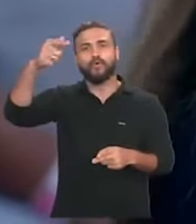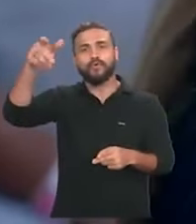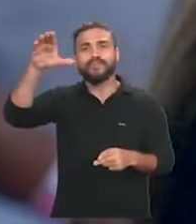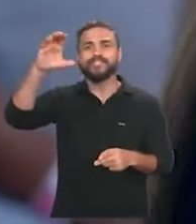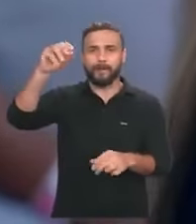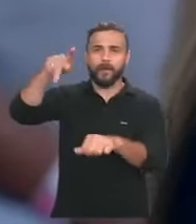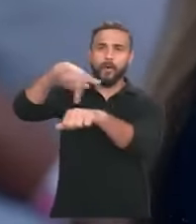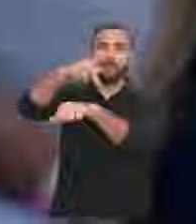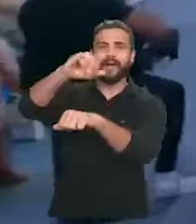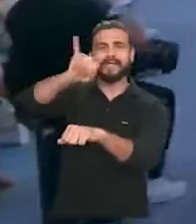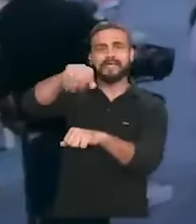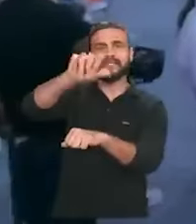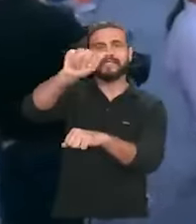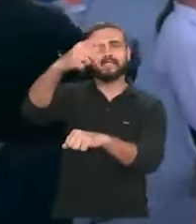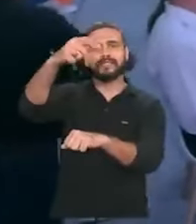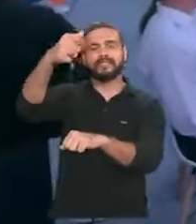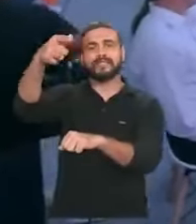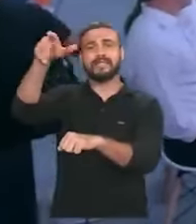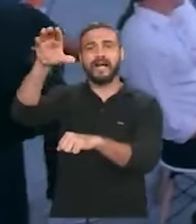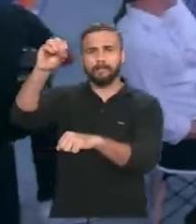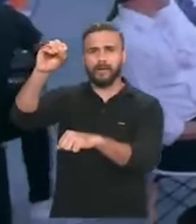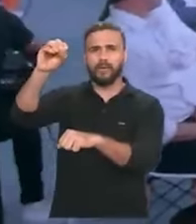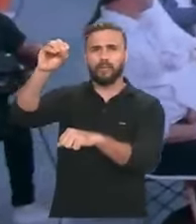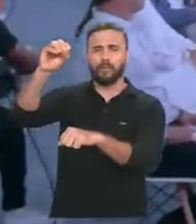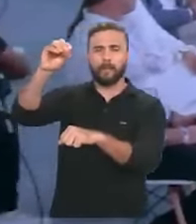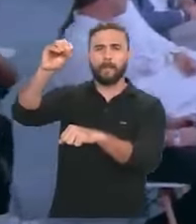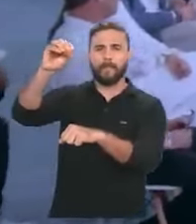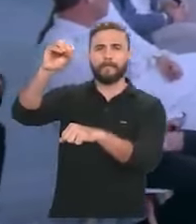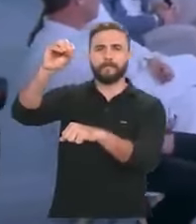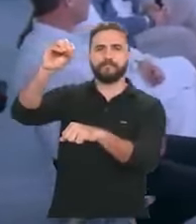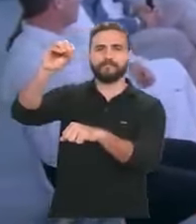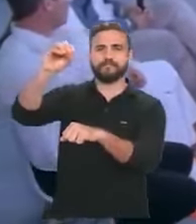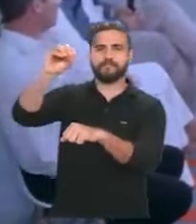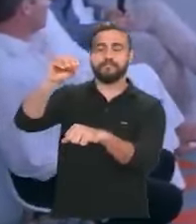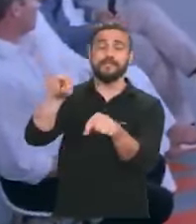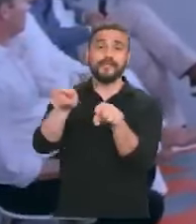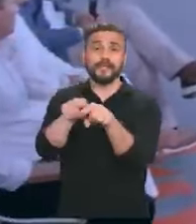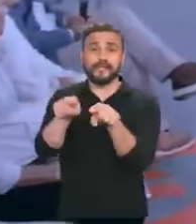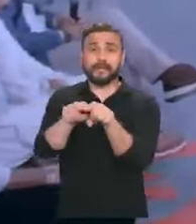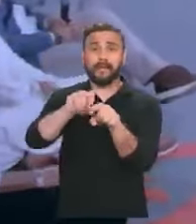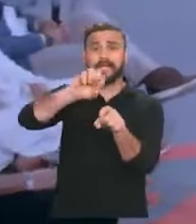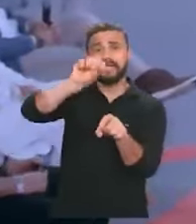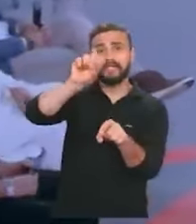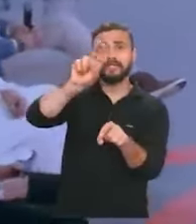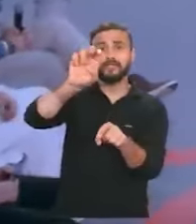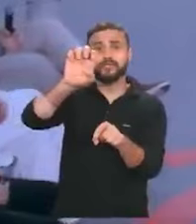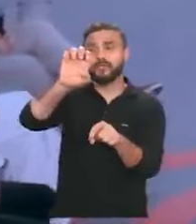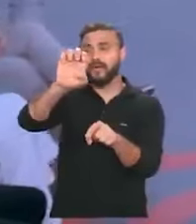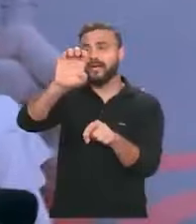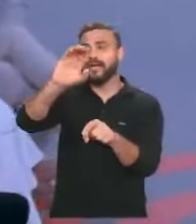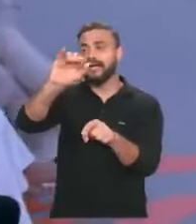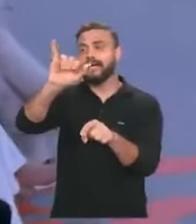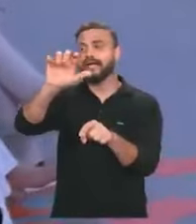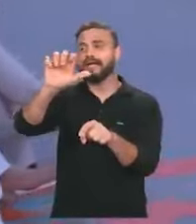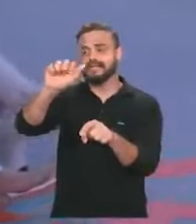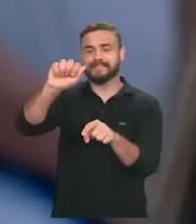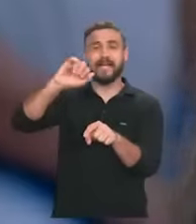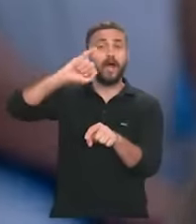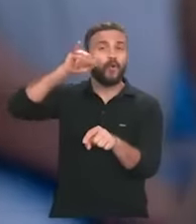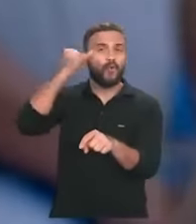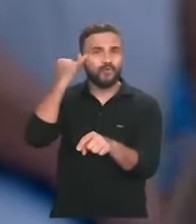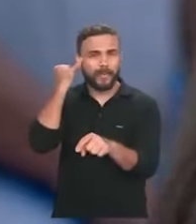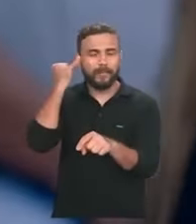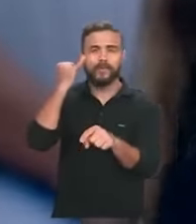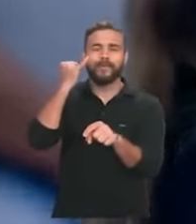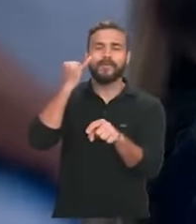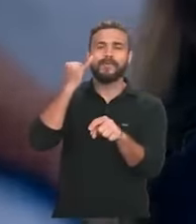e e é rico a Suécia é o segundo lugar onde tem o maior índice de suicídio no mundo antes era no primeiro lugar e assim não falta